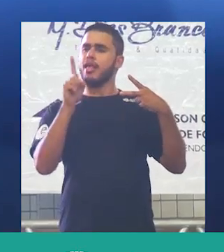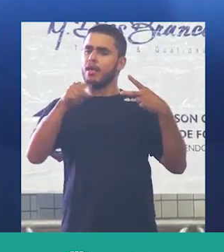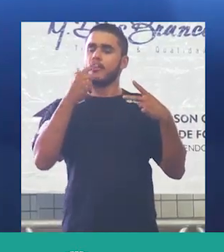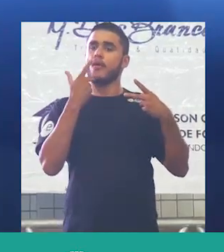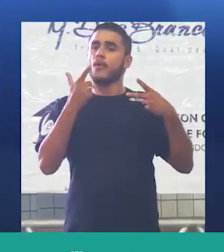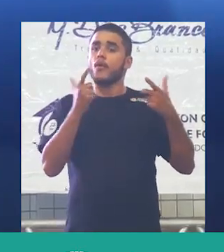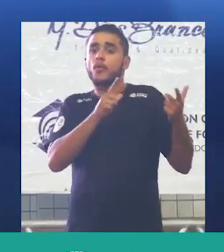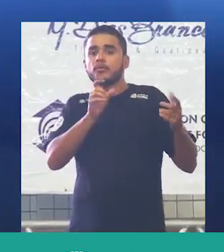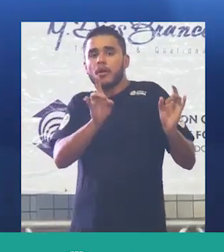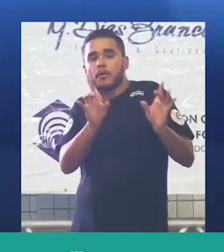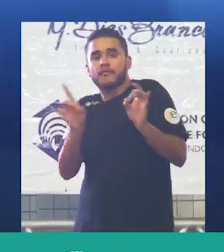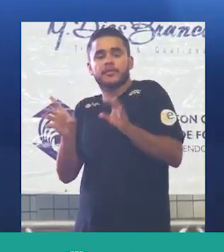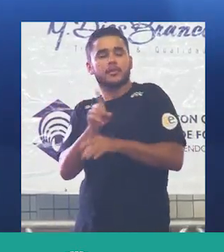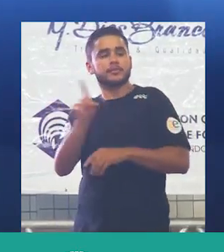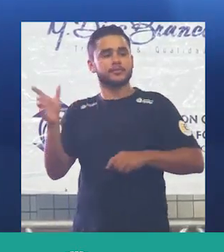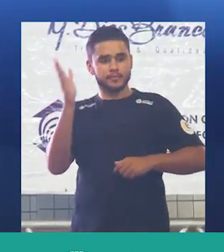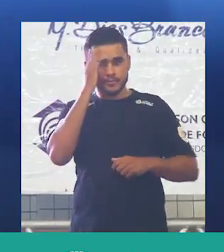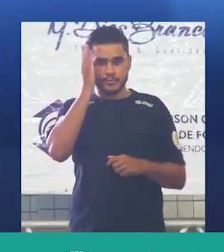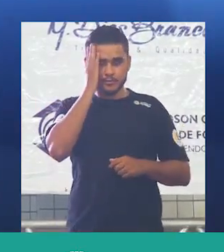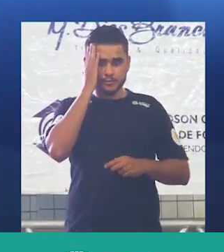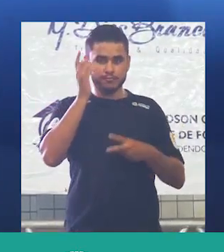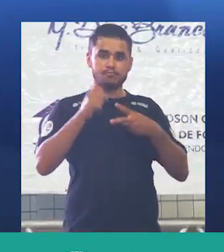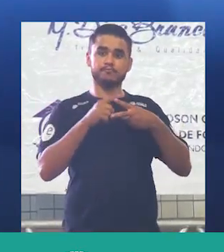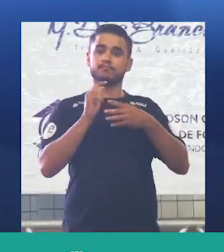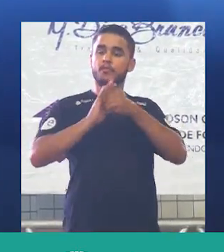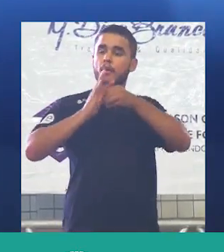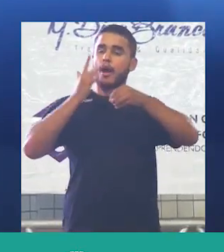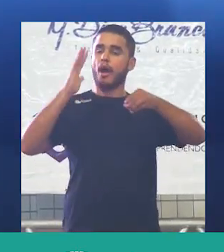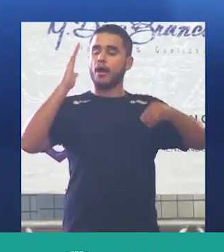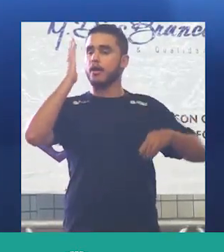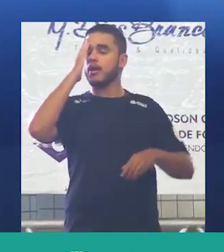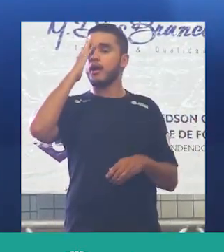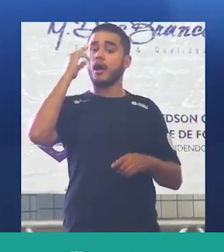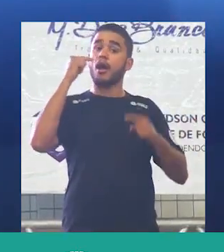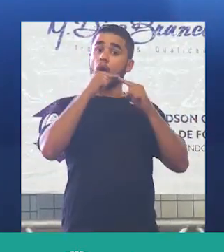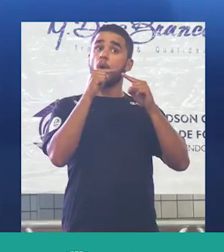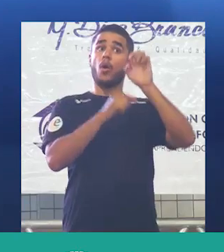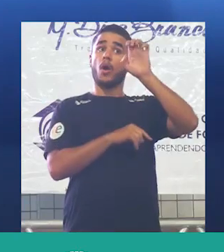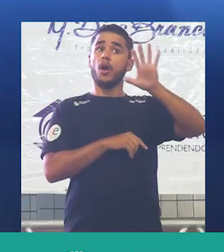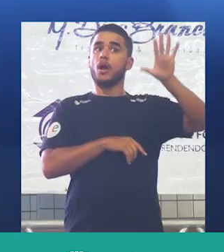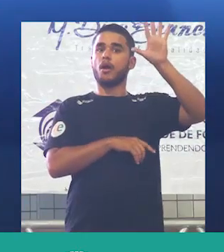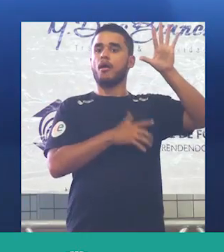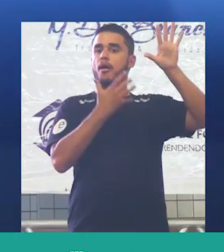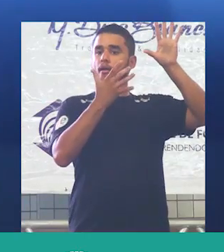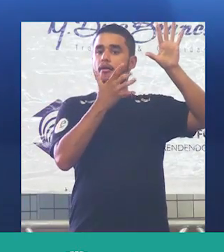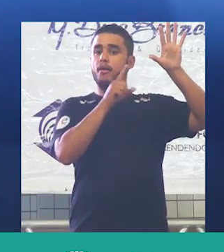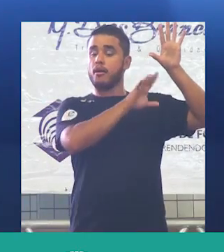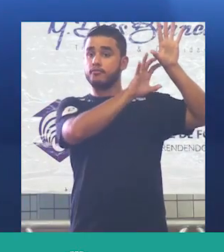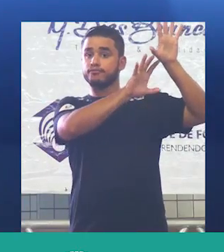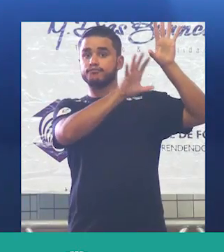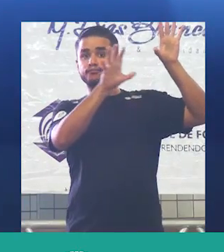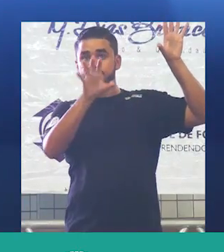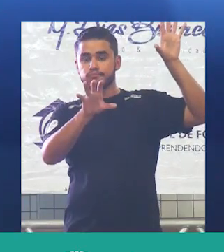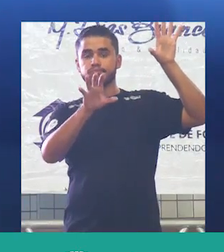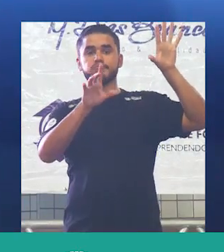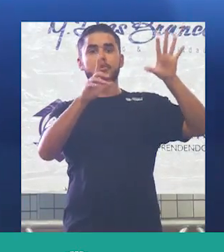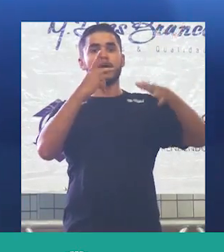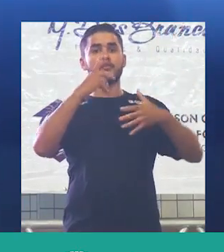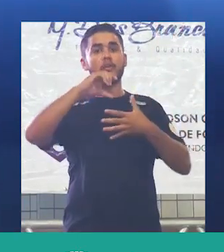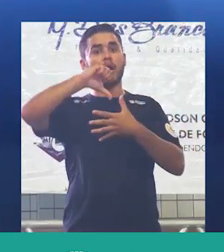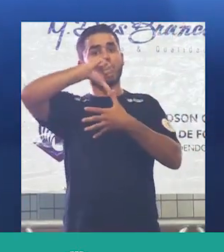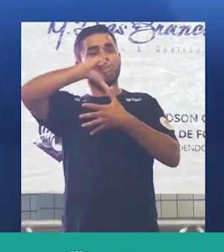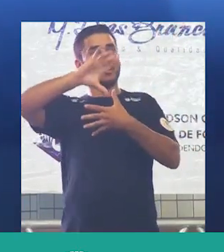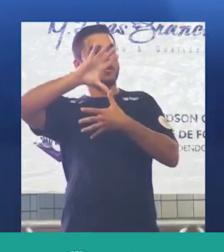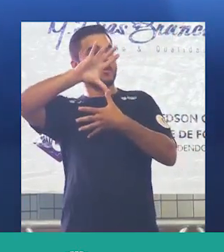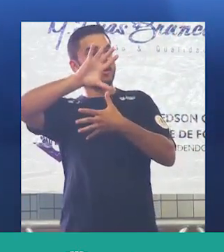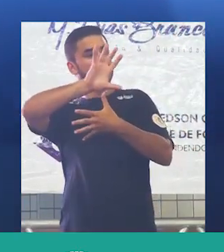metalismo, a riqueza de uma nação baseada nos metais preciosos. Por isso que os europeus vieram para a América em busca de ouro e de prata. Então,